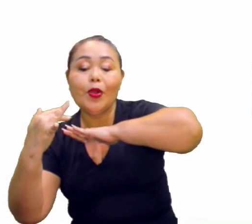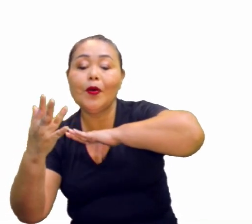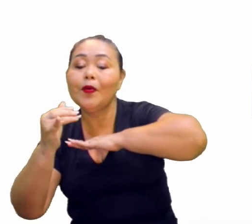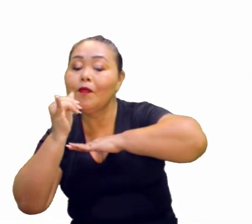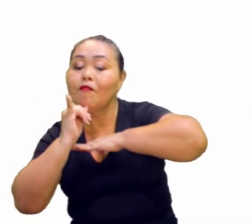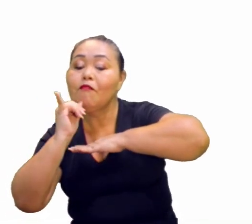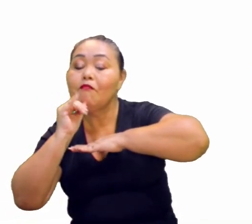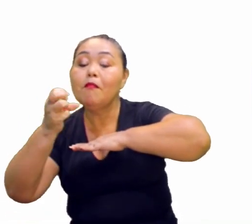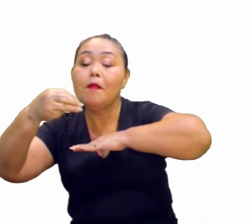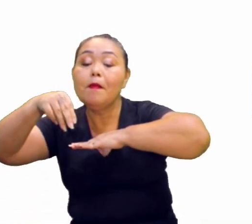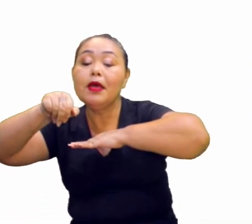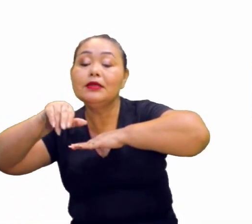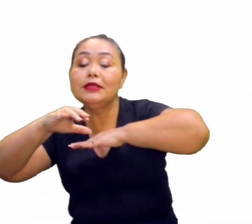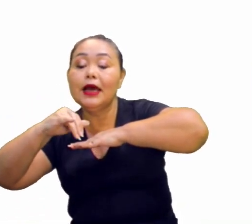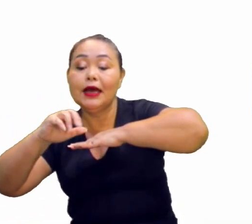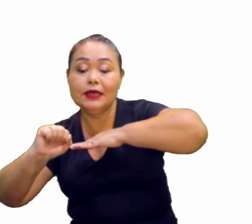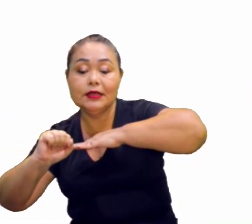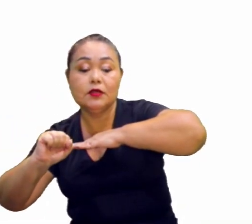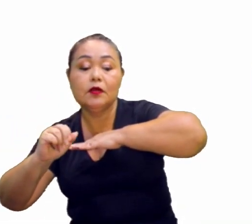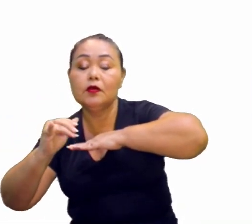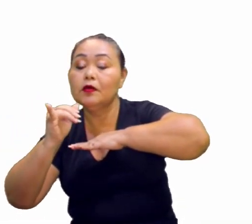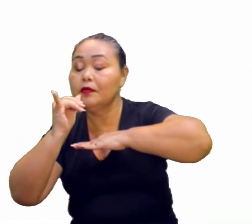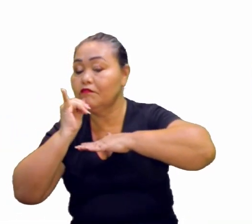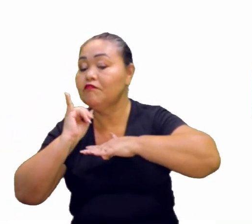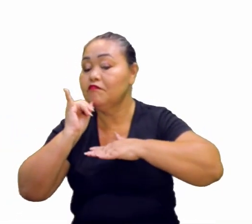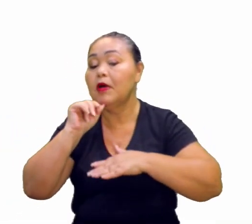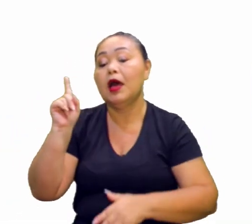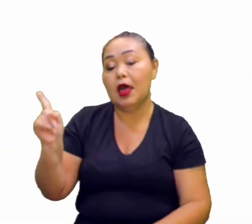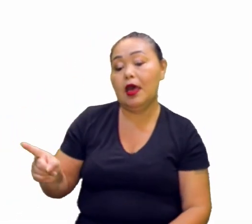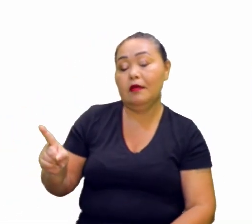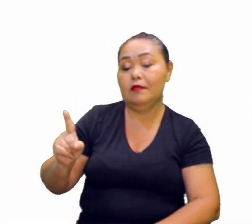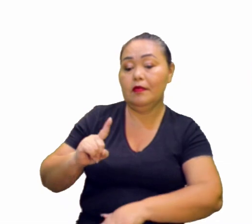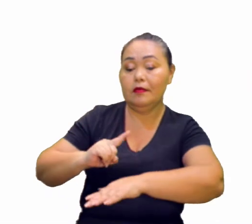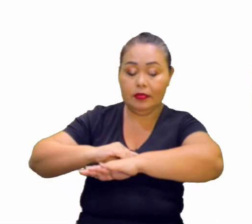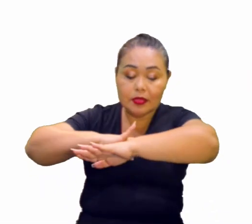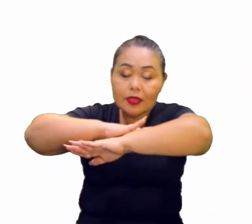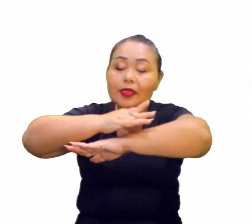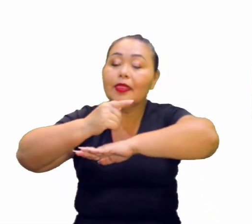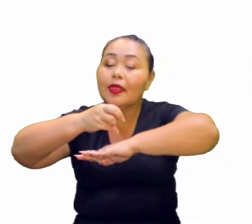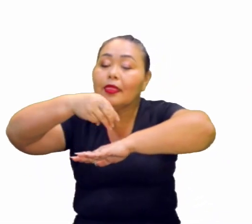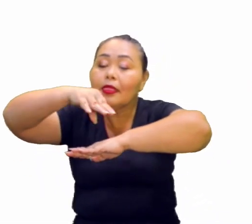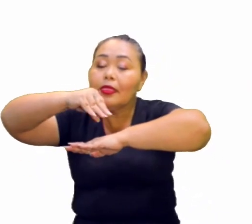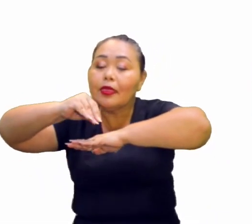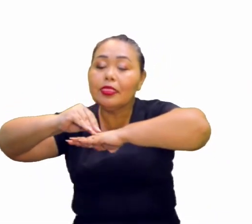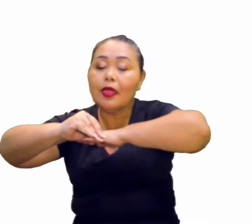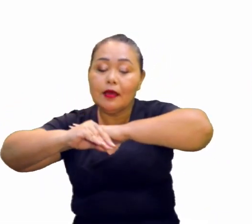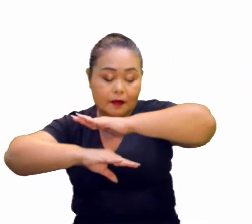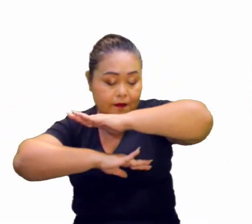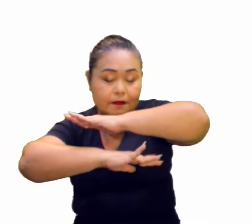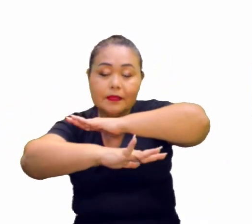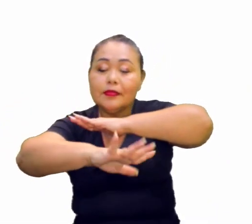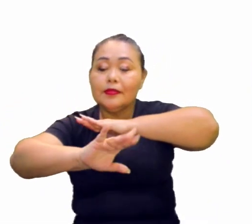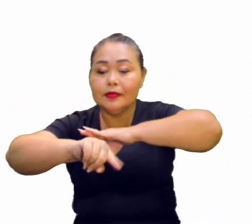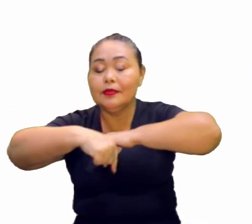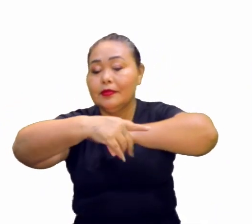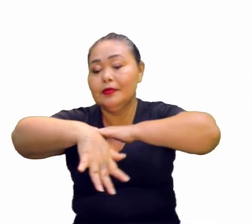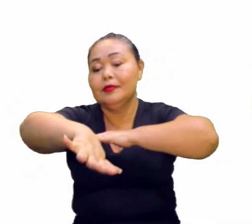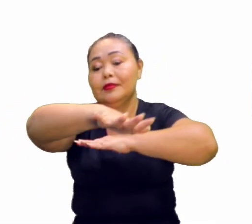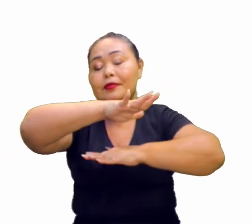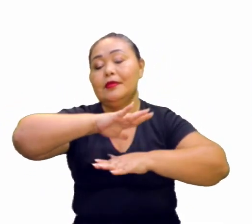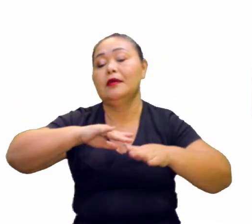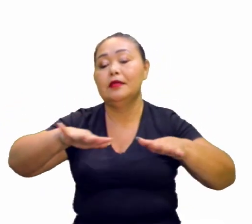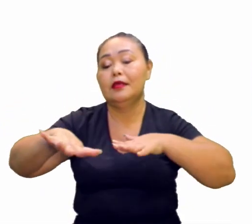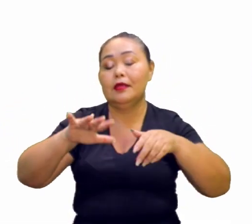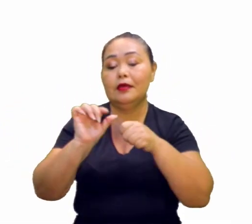exemplo, os nossos mananciais. Quão importantes são esses mananciais para toda a nossa dinâmica dos